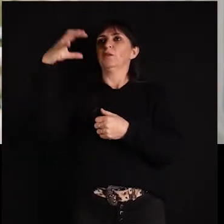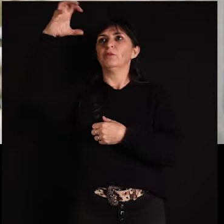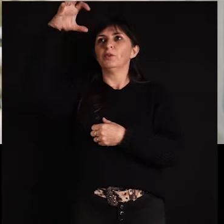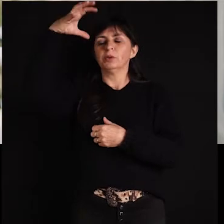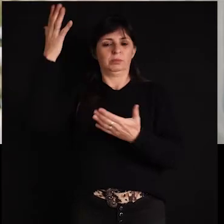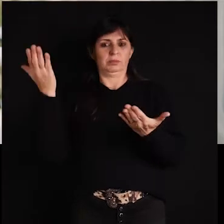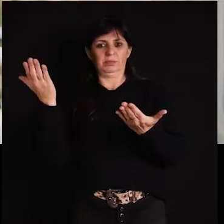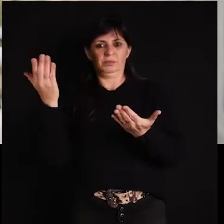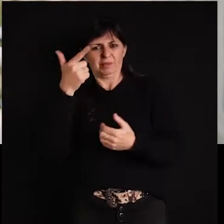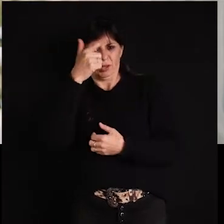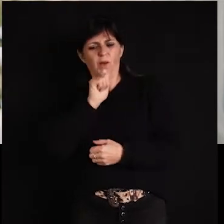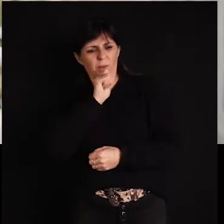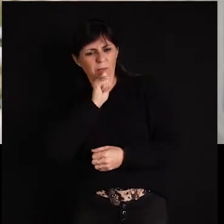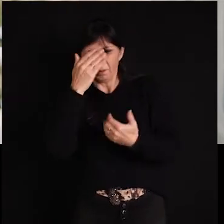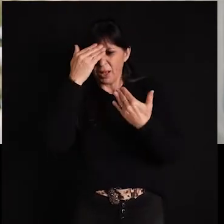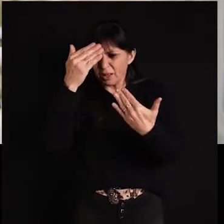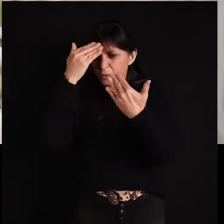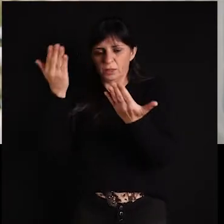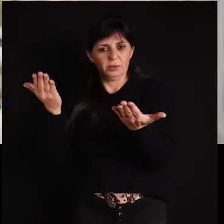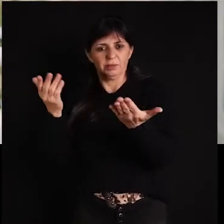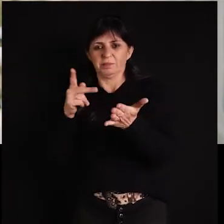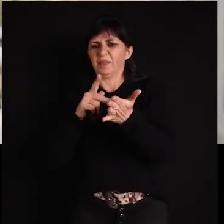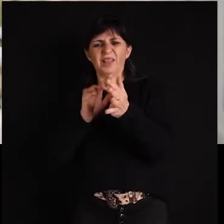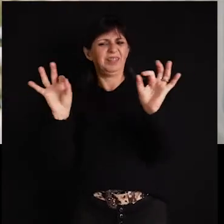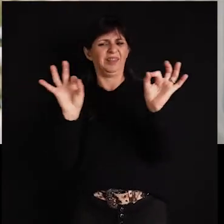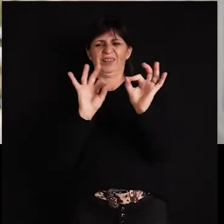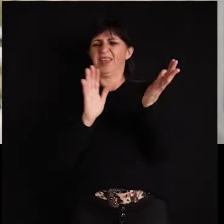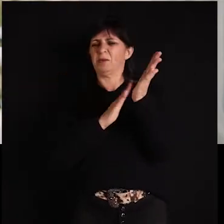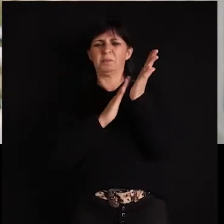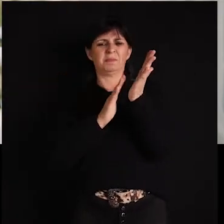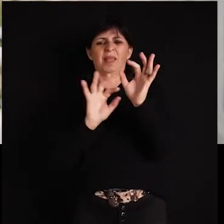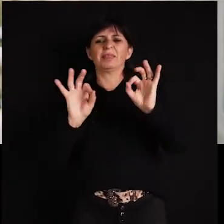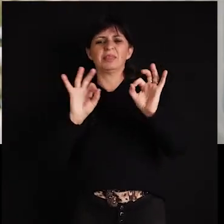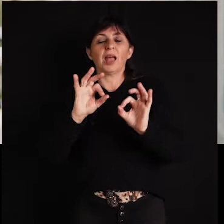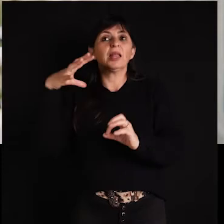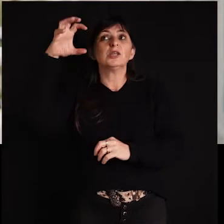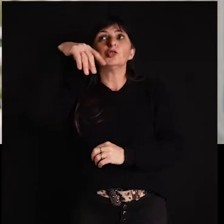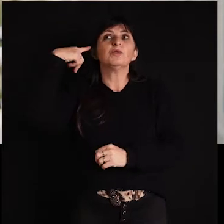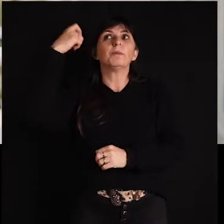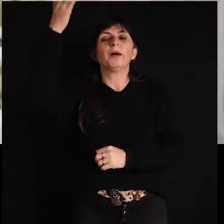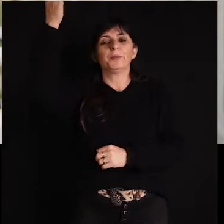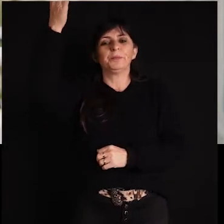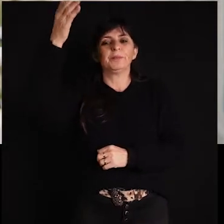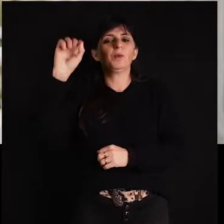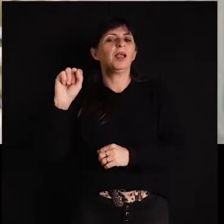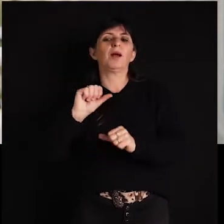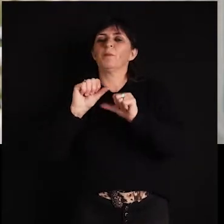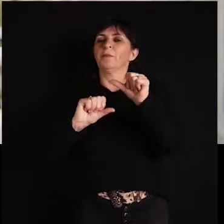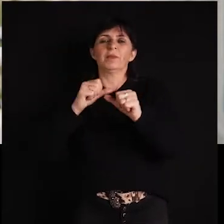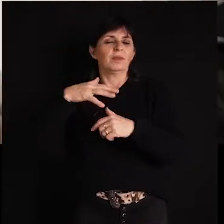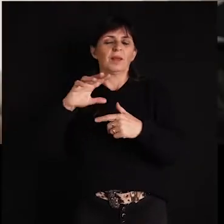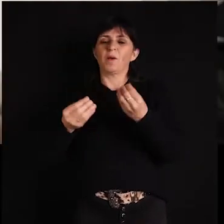ali. Ele voltou no microfone, obrigado. Na verdade, ninguém tinha aplaudido nada, né? Era a chuva que estava batendo. Mas foi